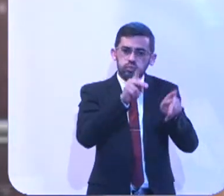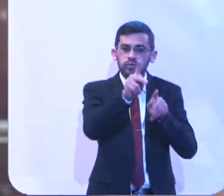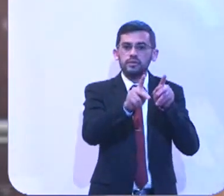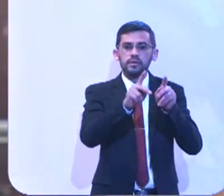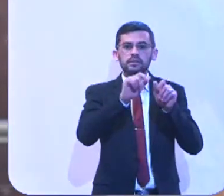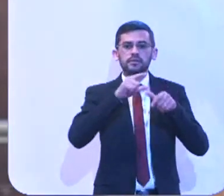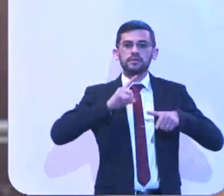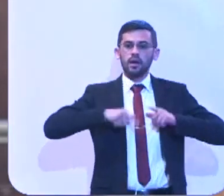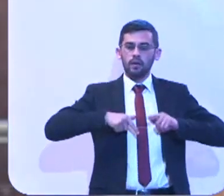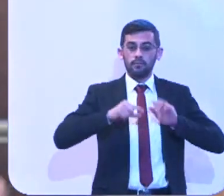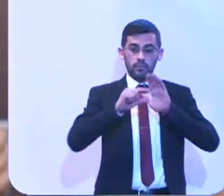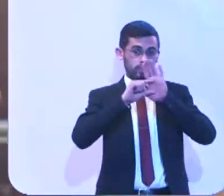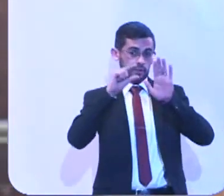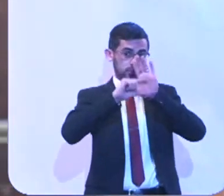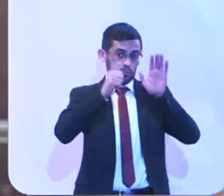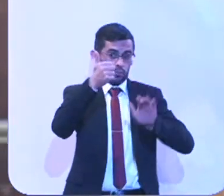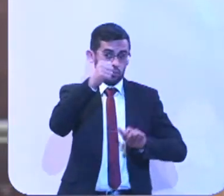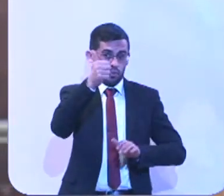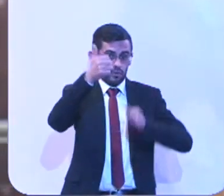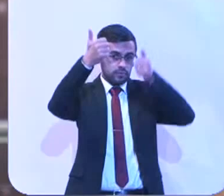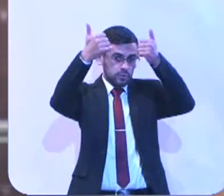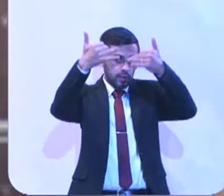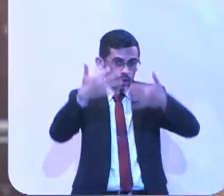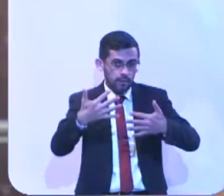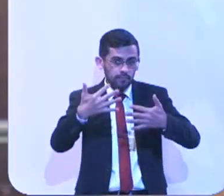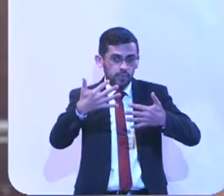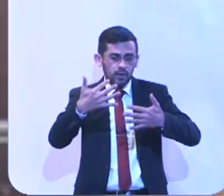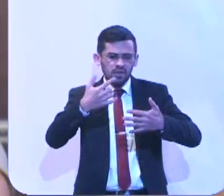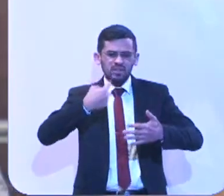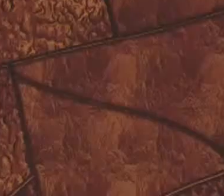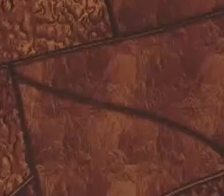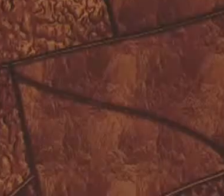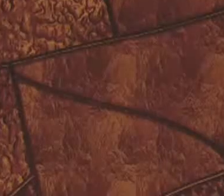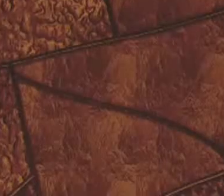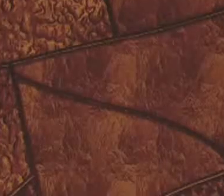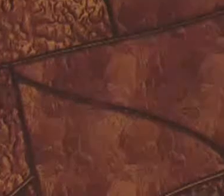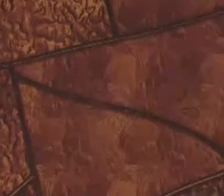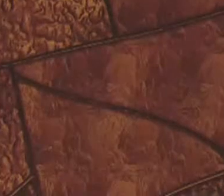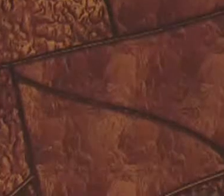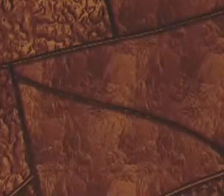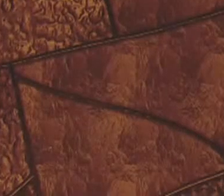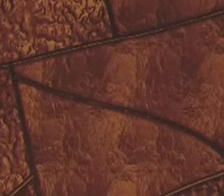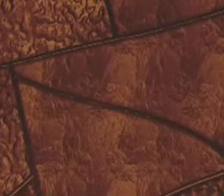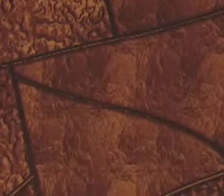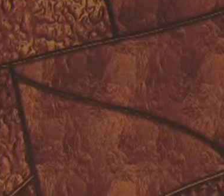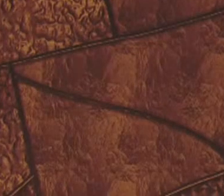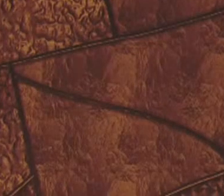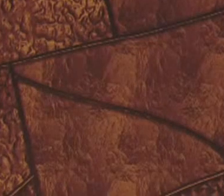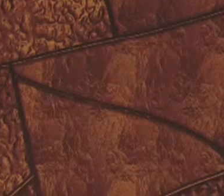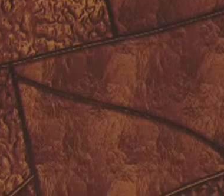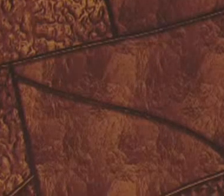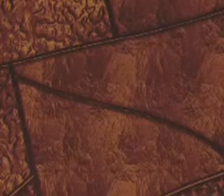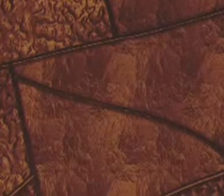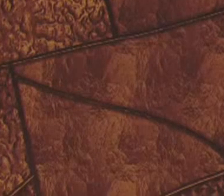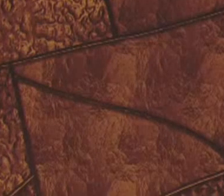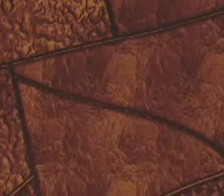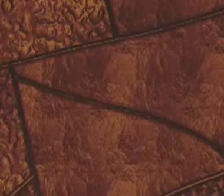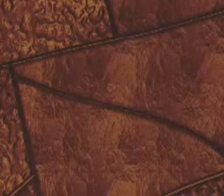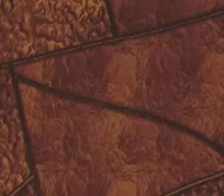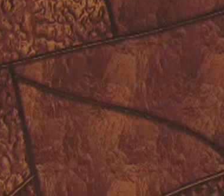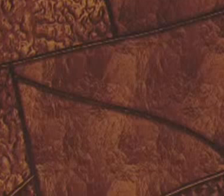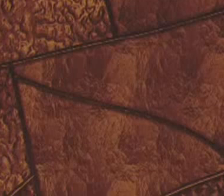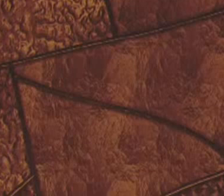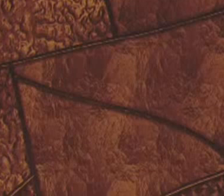vai dizer no versículo 11: nossos ossos se secaram, nossa esperança se foi,